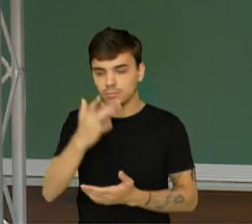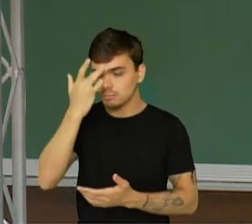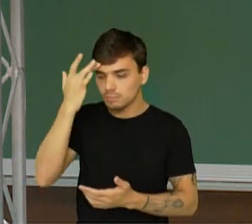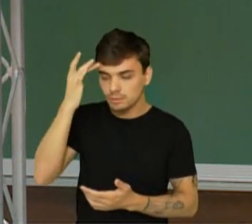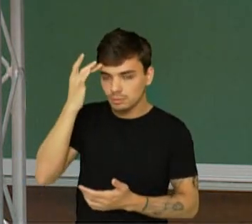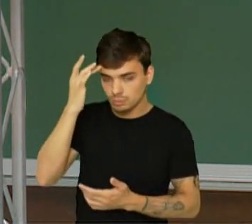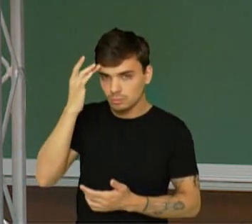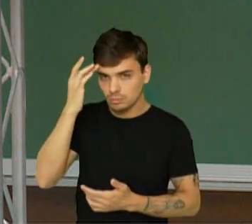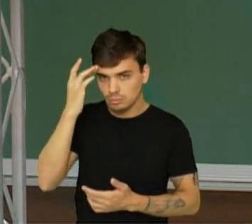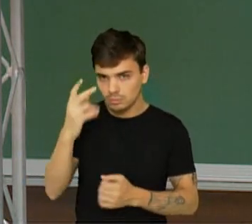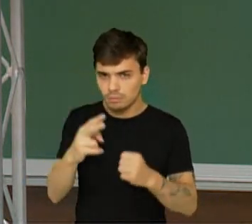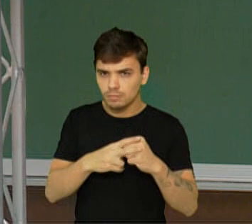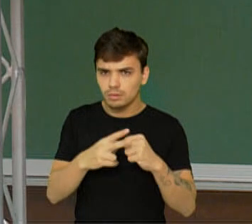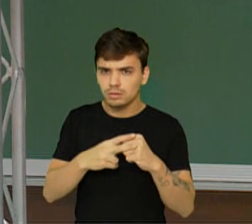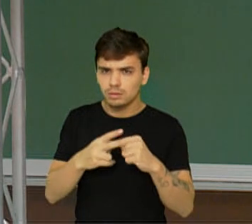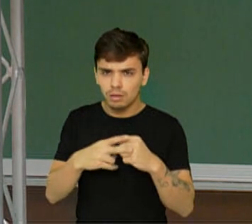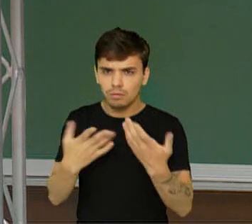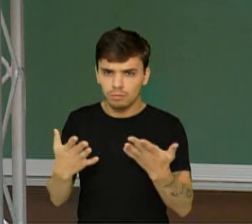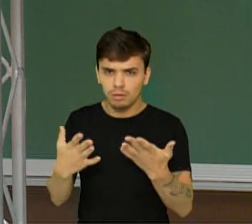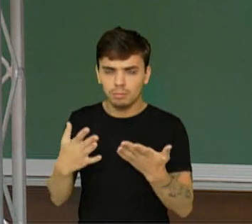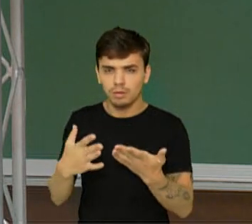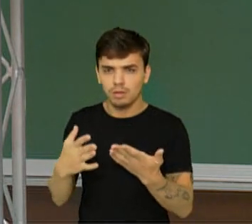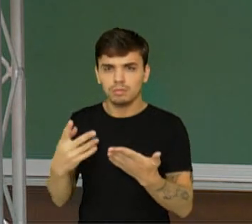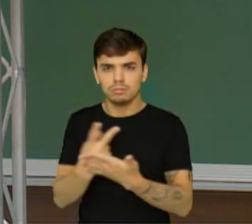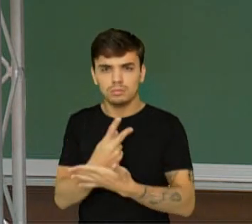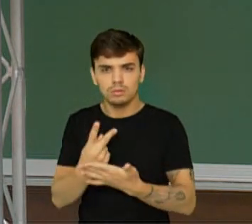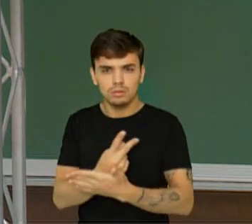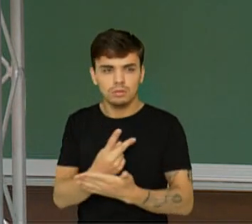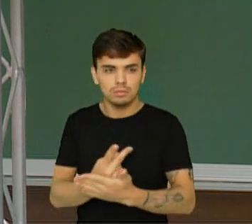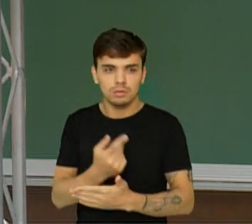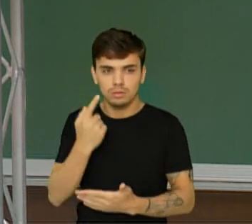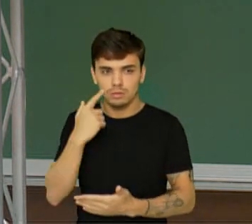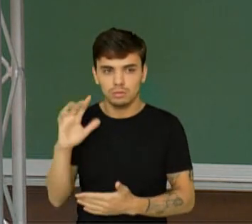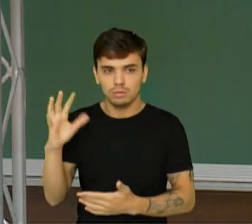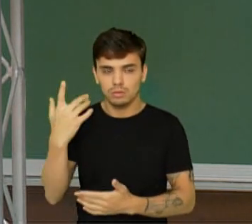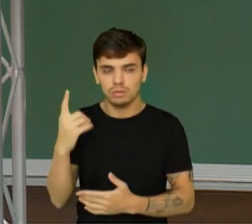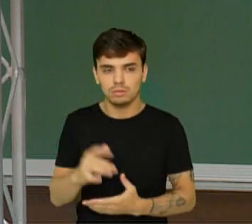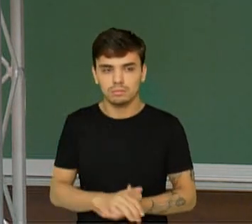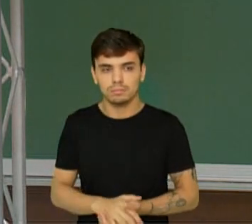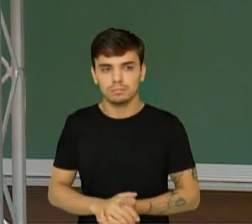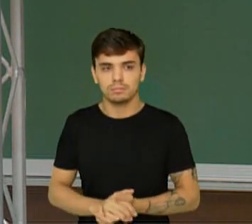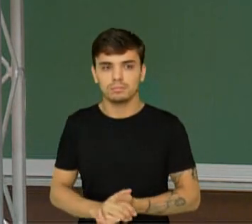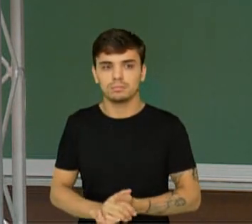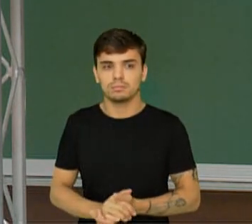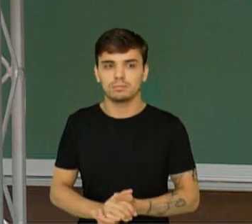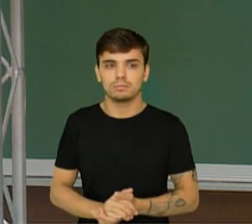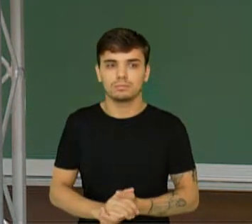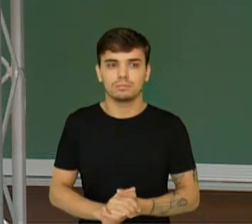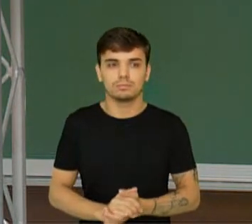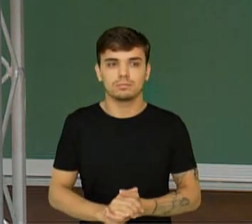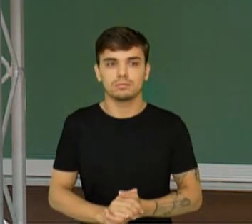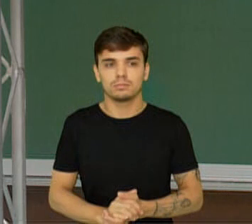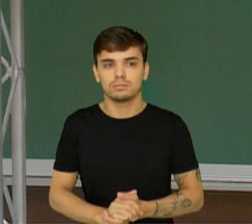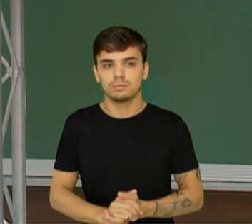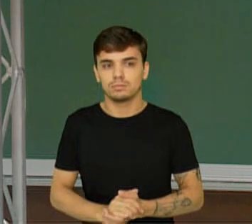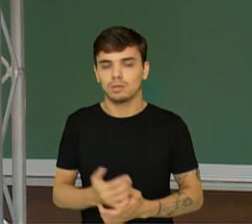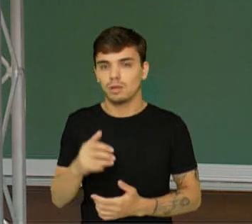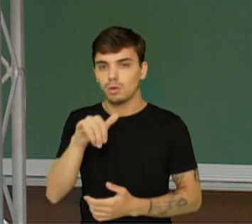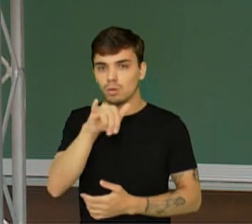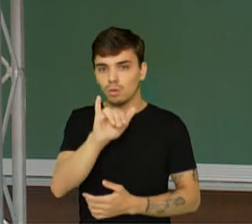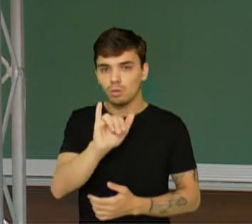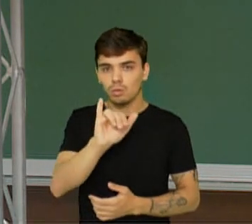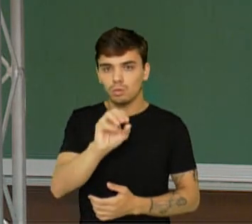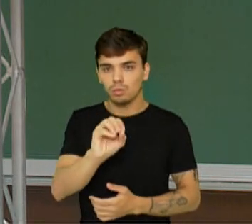verbo como se fosse um verbo regular. A irregularidade é só aqui que acontece. Então, se você queda assim, yo doy,